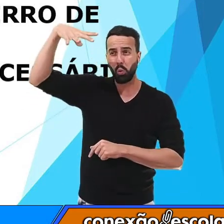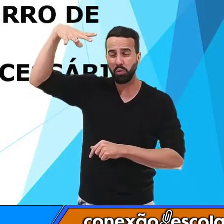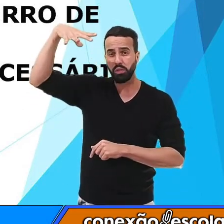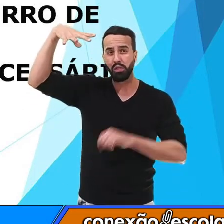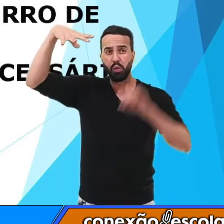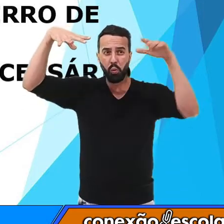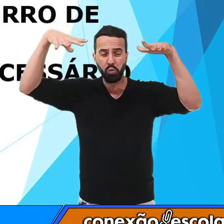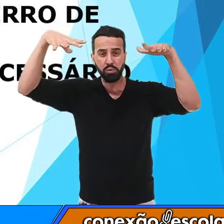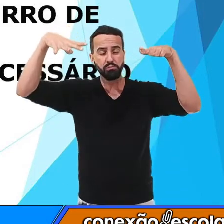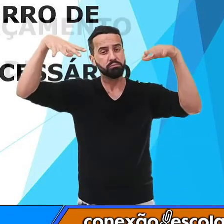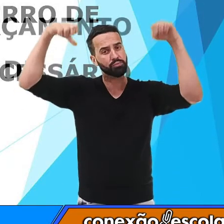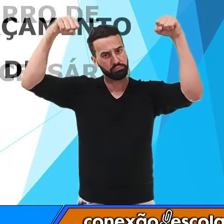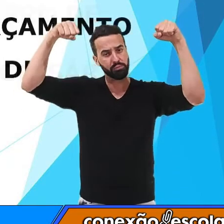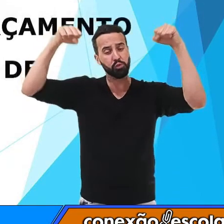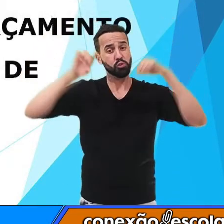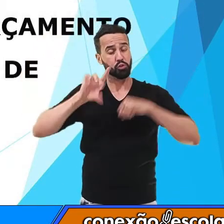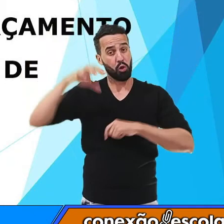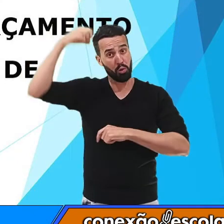quando necessário.